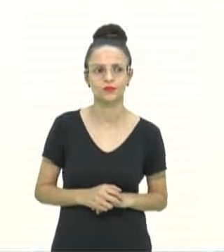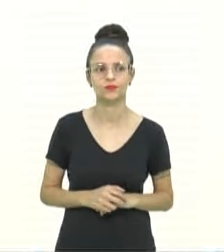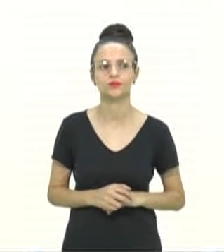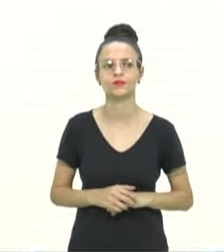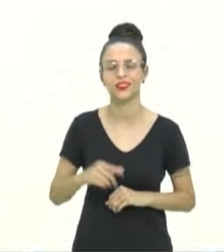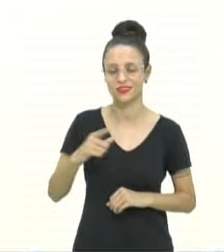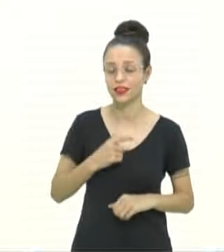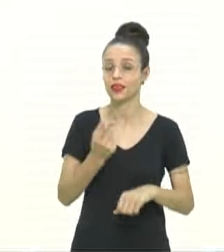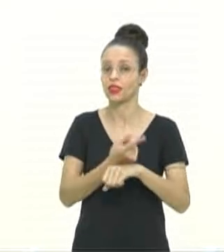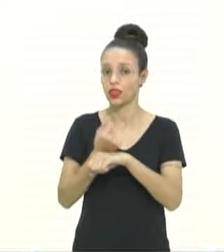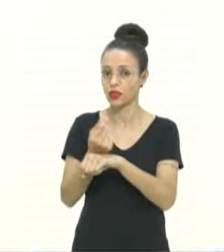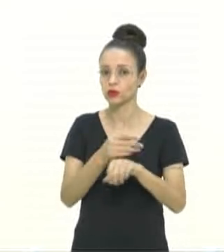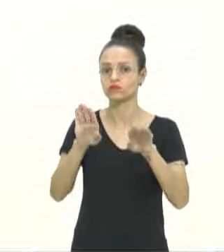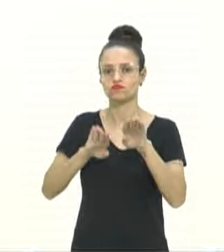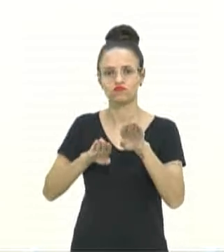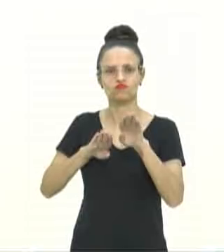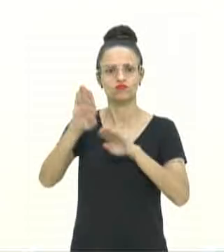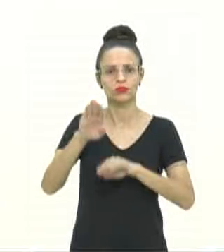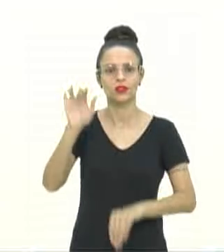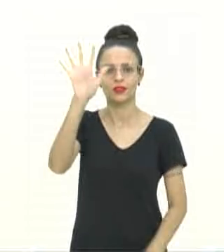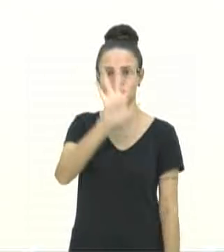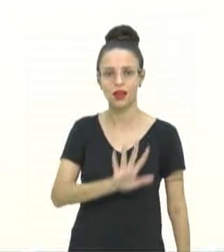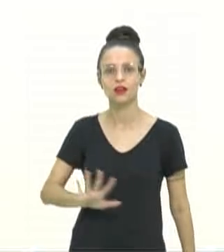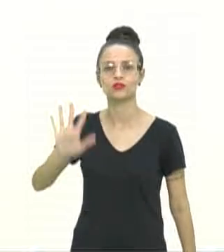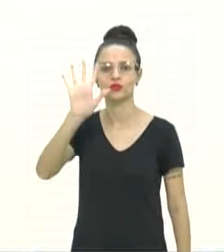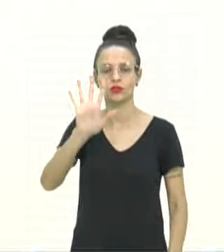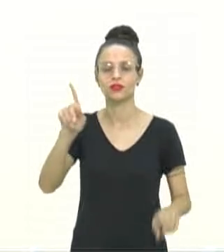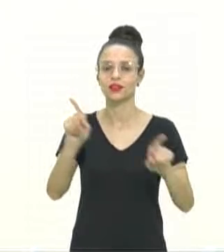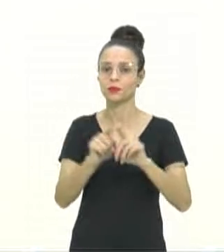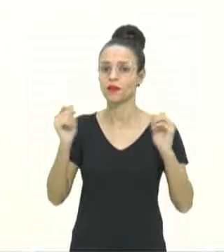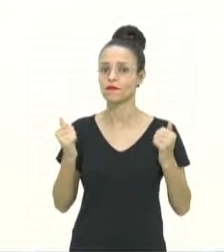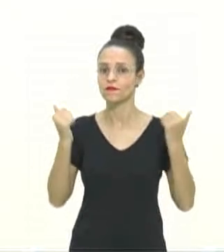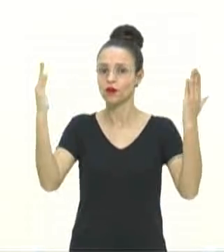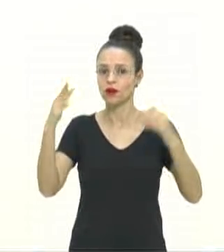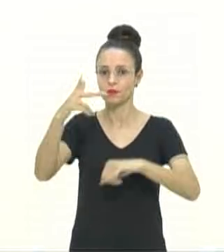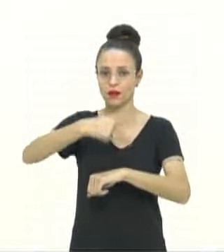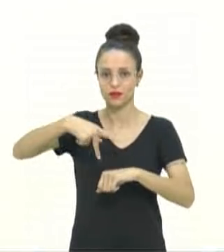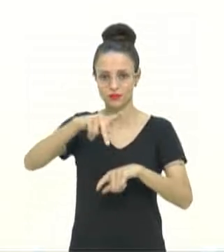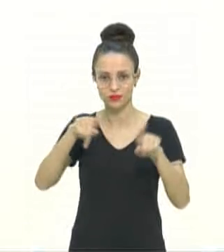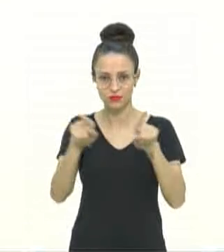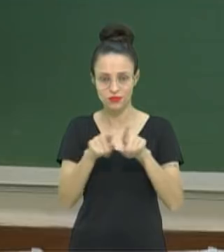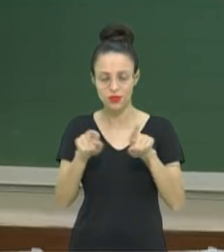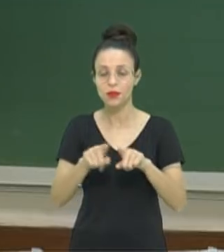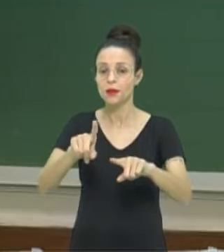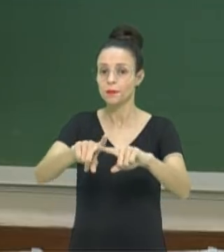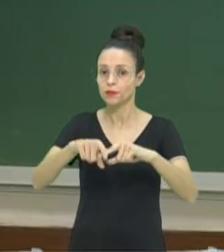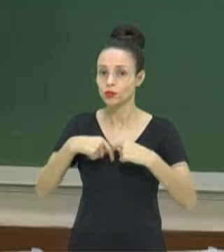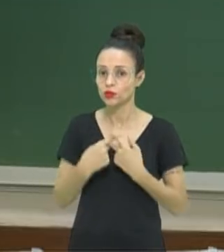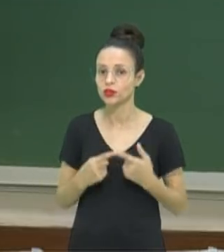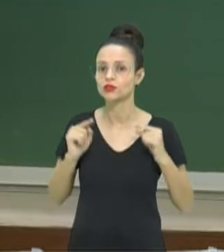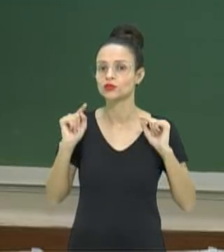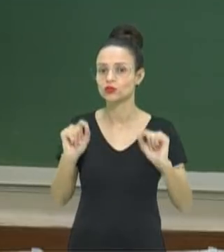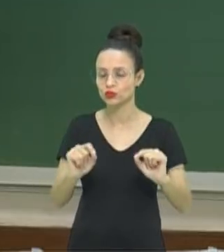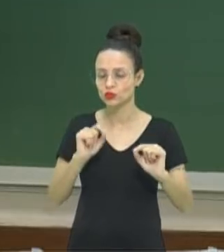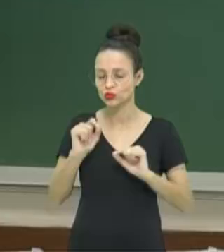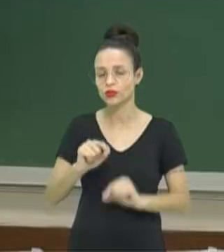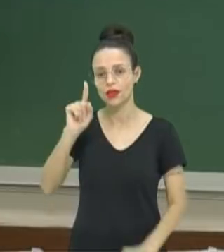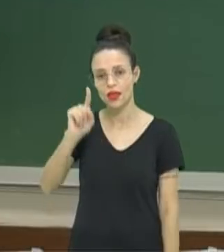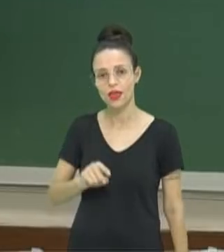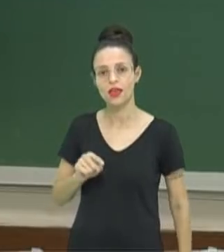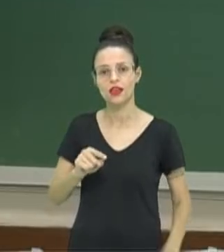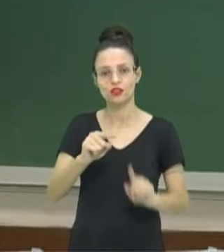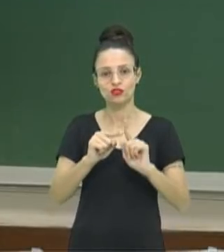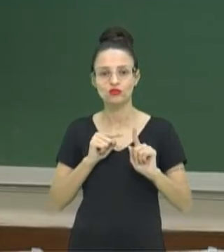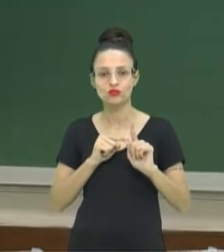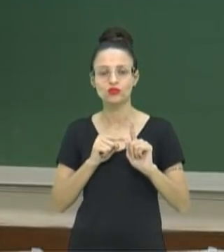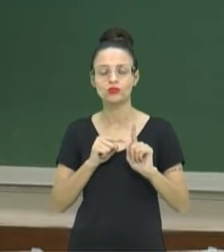Um alcance econômico em nível nacional e internacional. Então, por isso elas recebem esse título